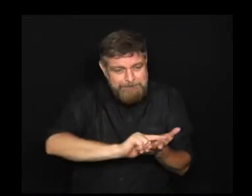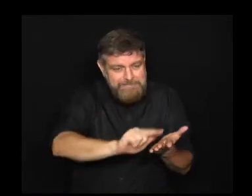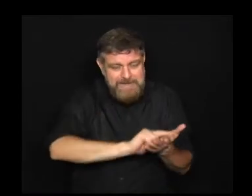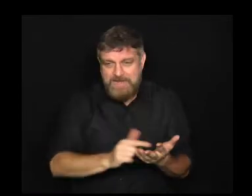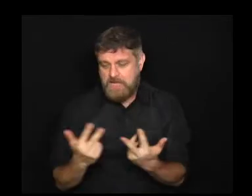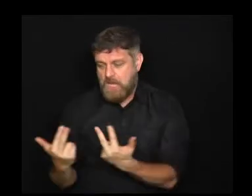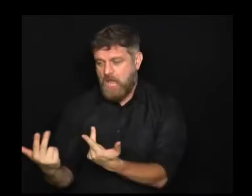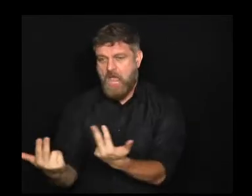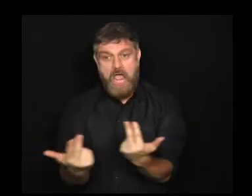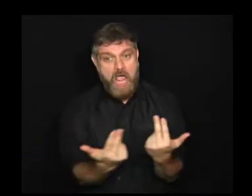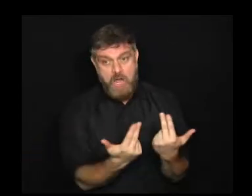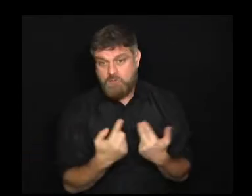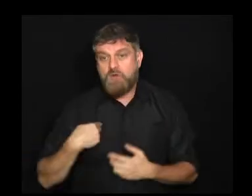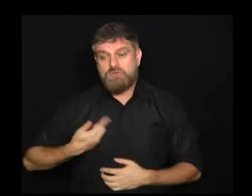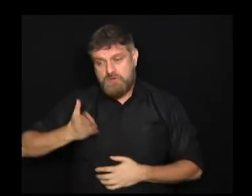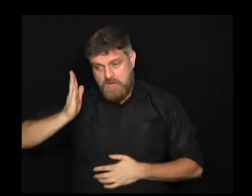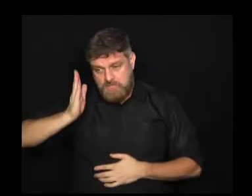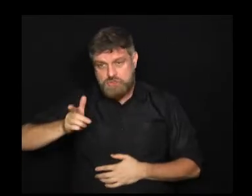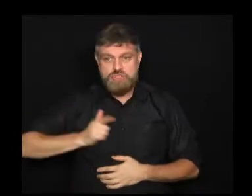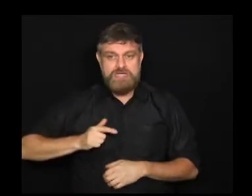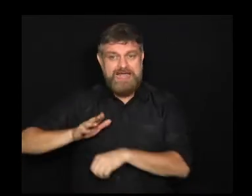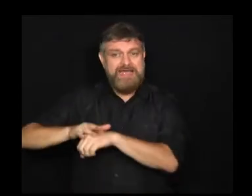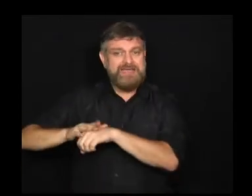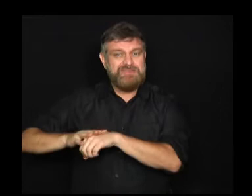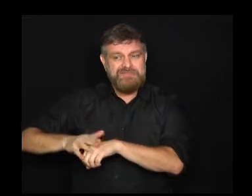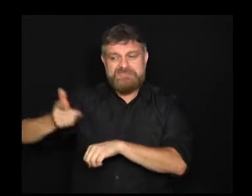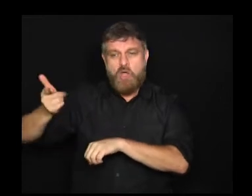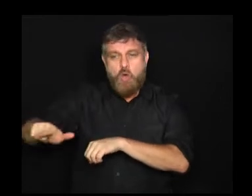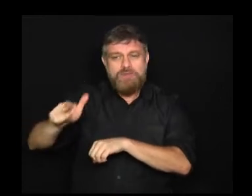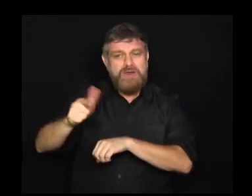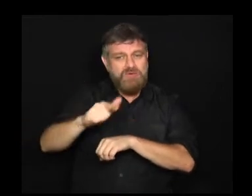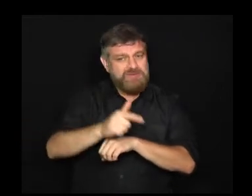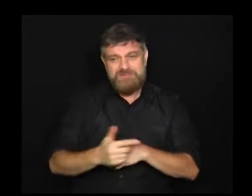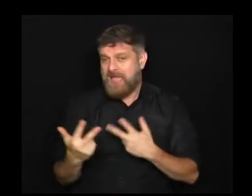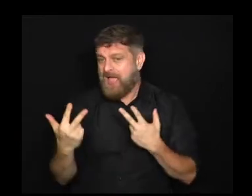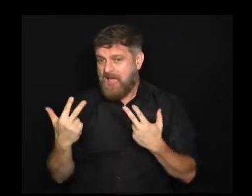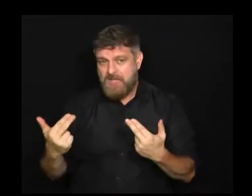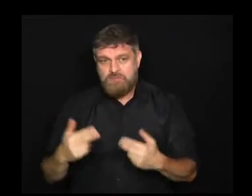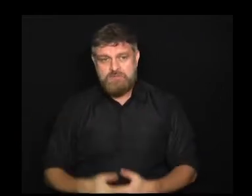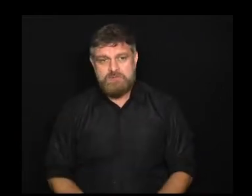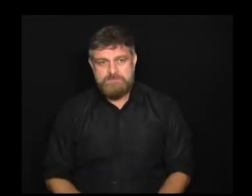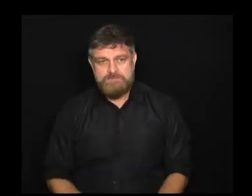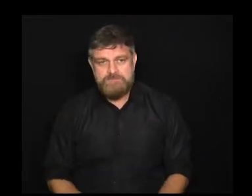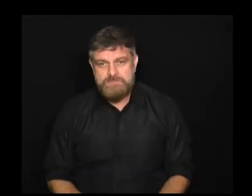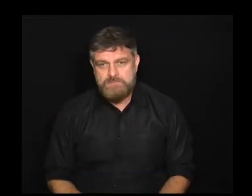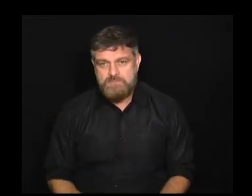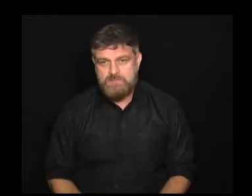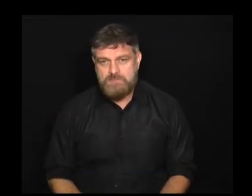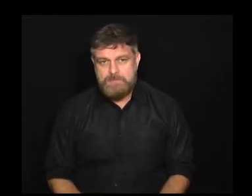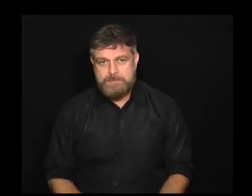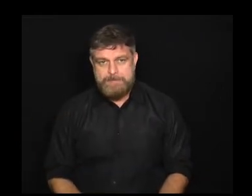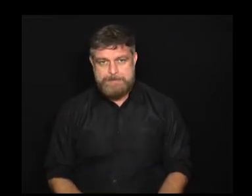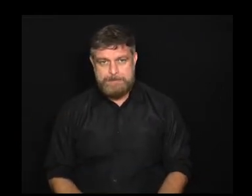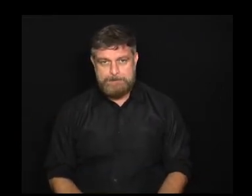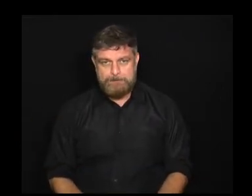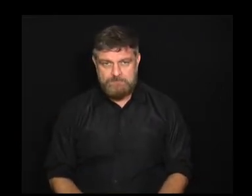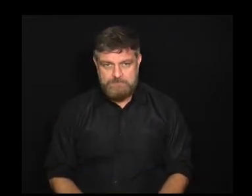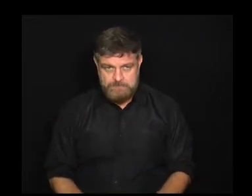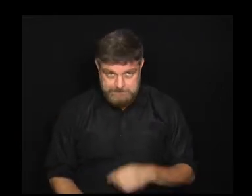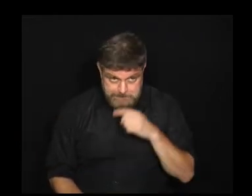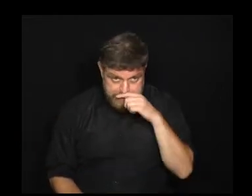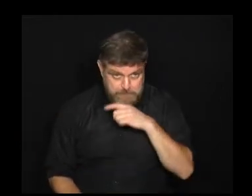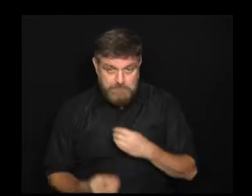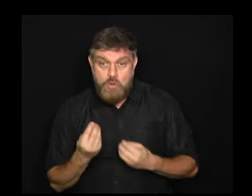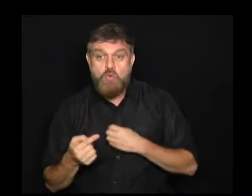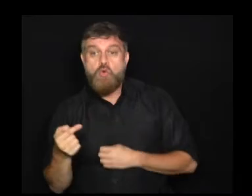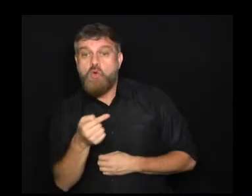sendo diferente do que a gente já faz para outras doenças. Tá? Aqui é a coleta da amostra, isso aqui é mais para só como